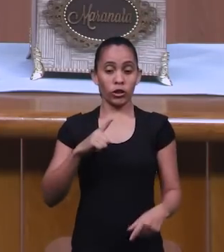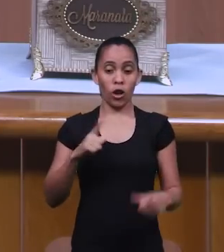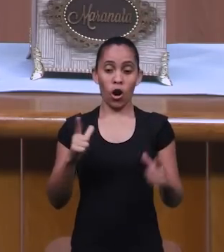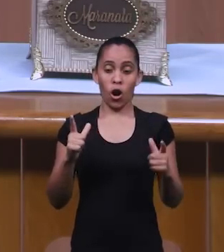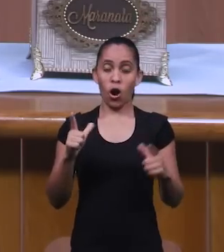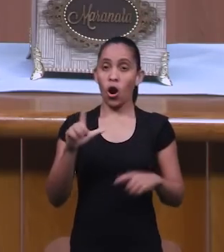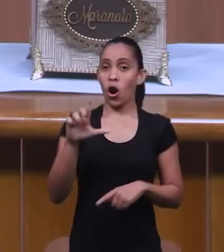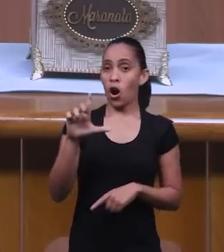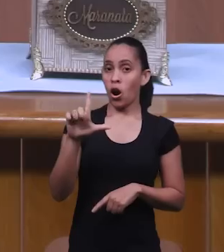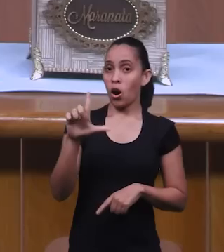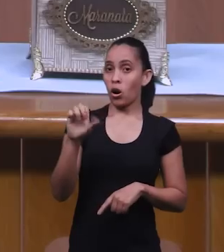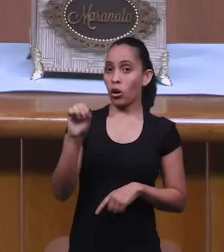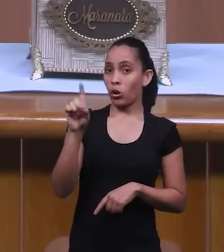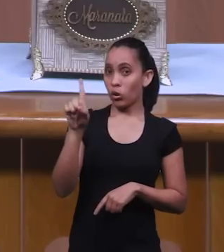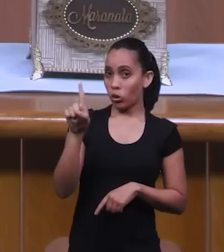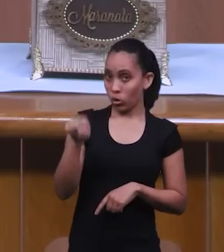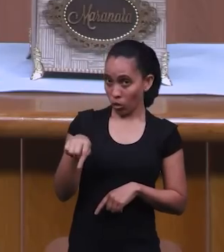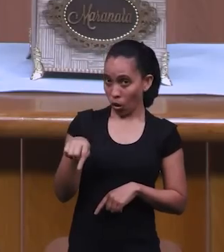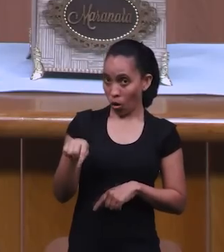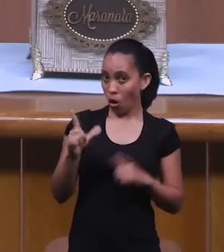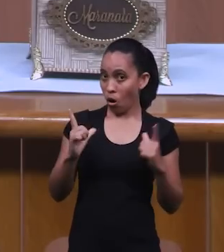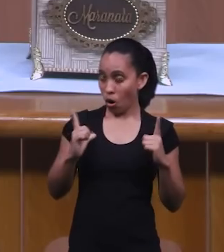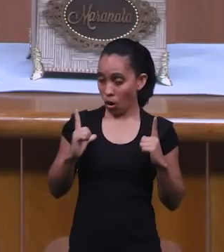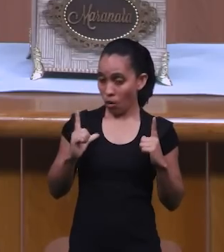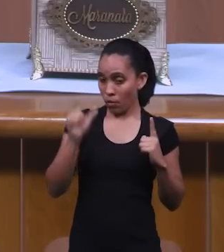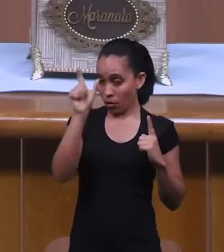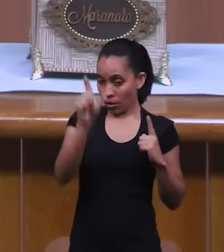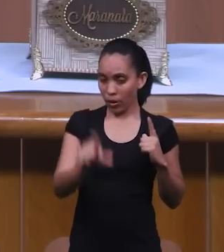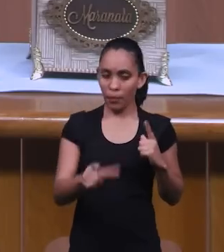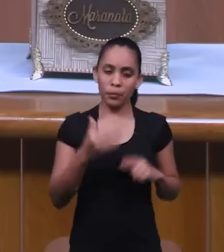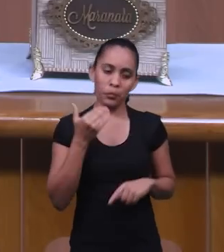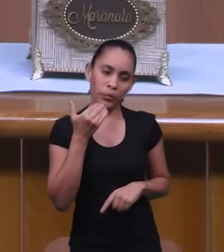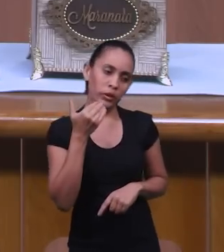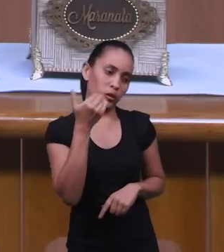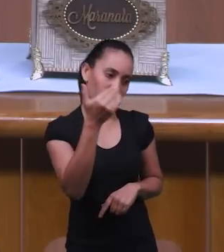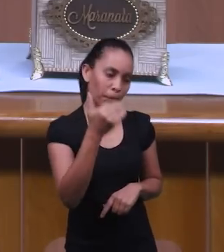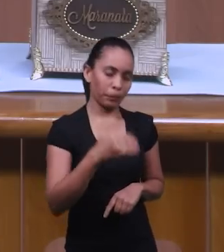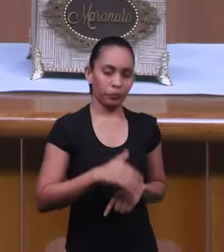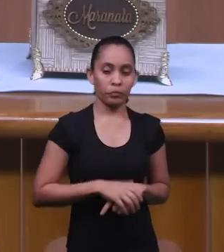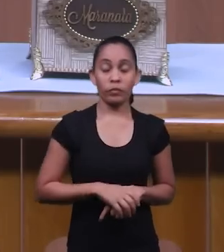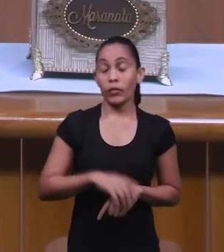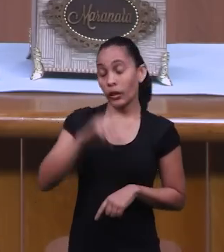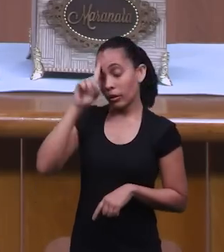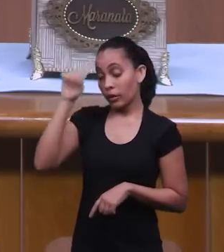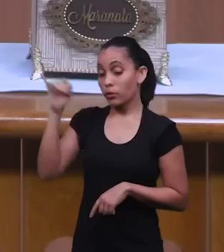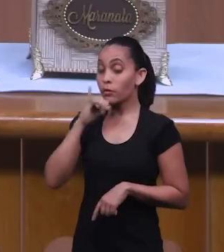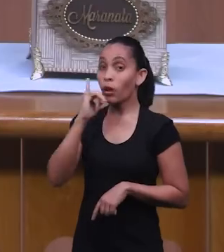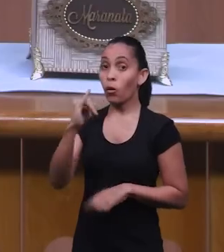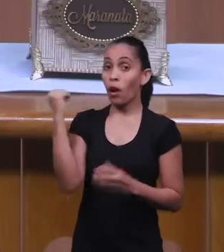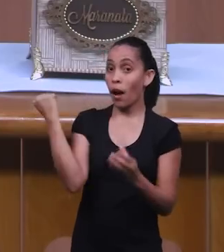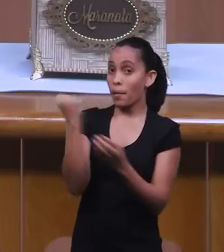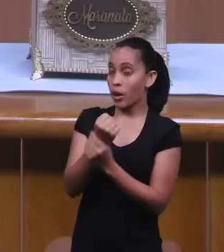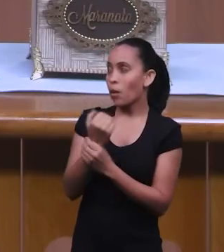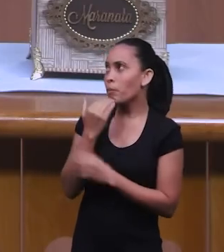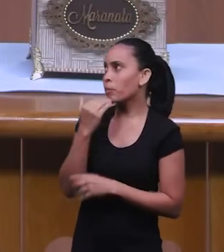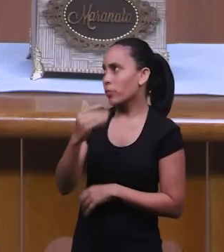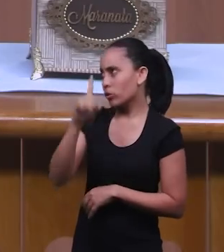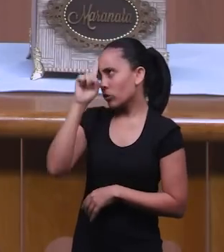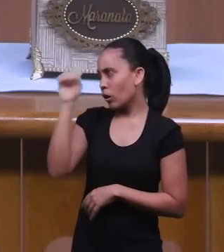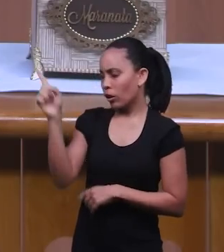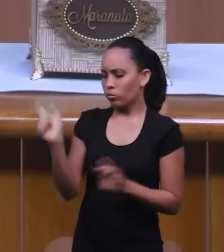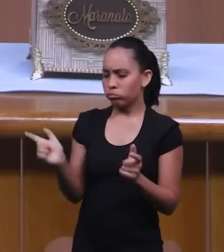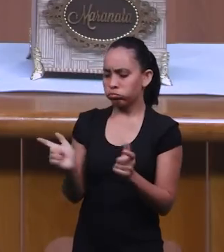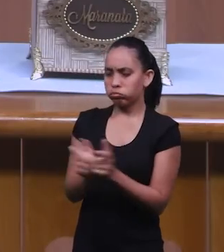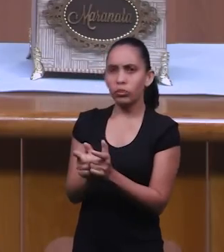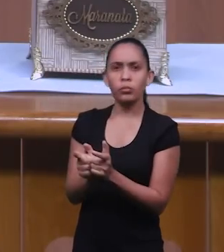foi buscar a Deus em favor do seu sobrinho. E Deus deu uma orientação a Abraão. Ele, com pouquíssima gente, só com